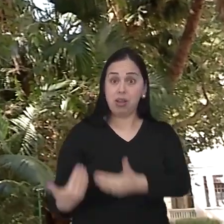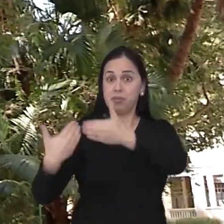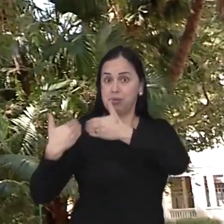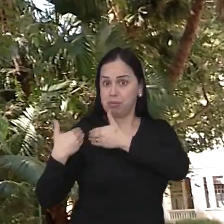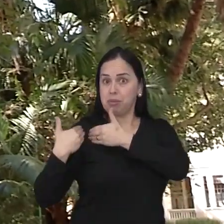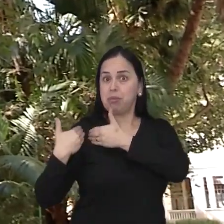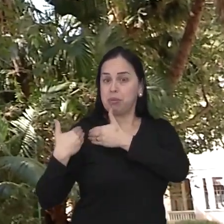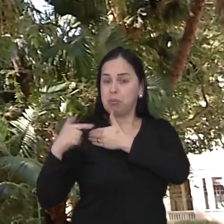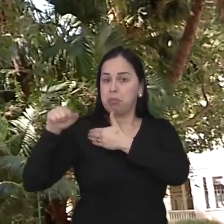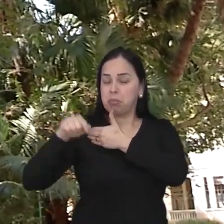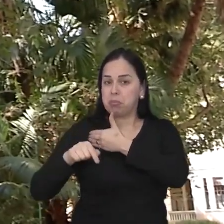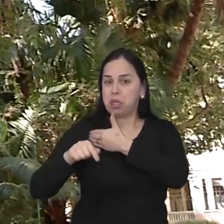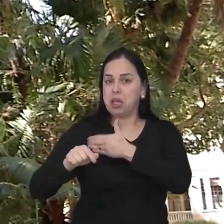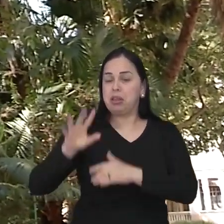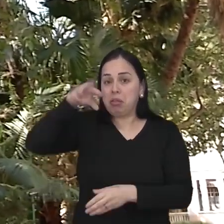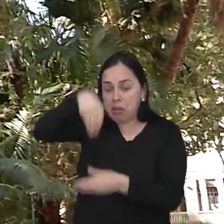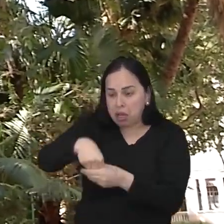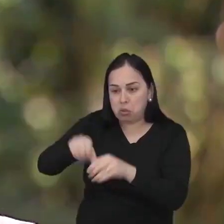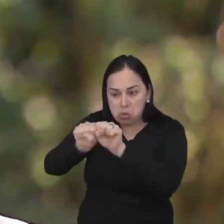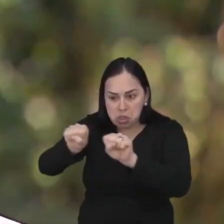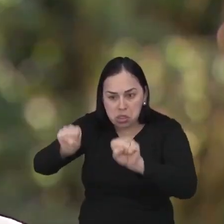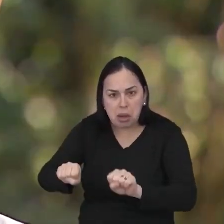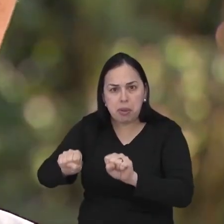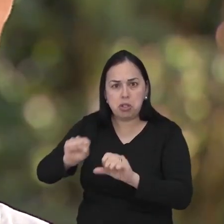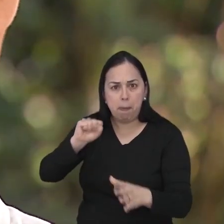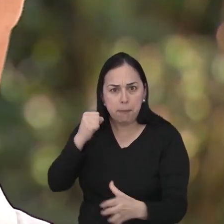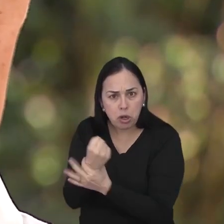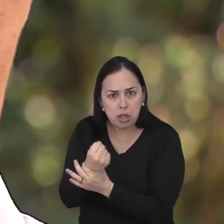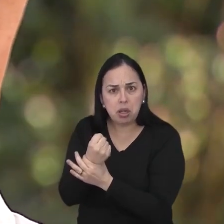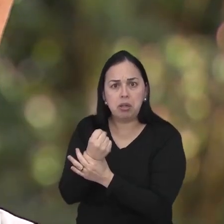pela elaboração das camadas de proteção que